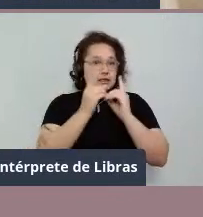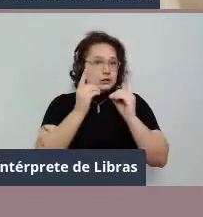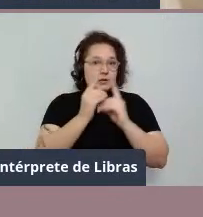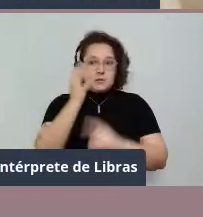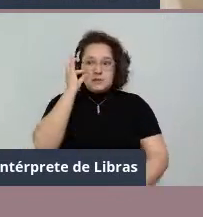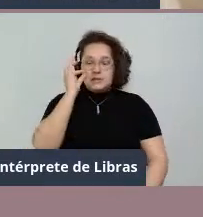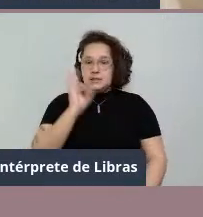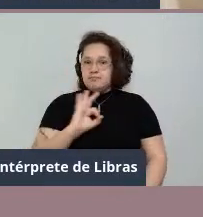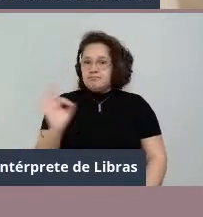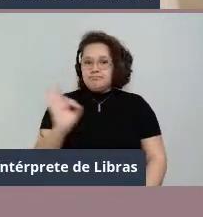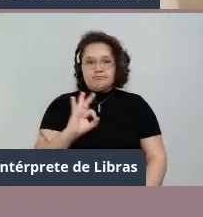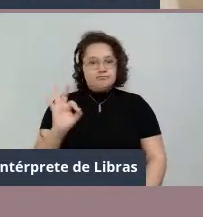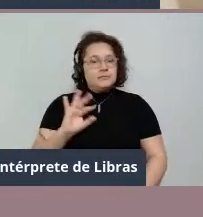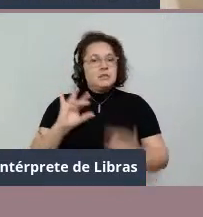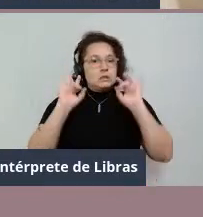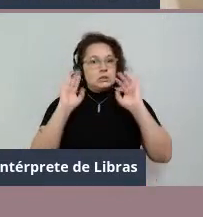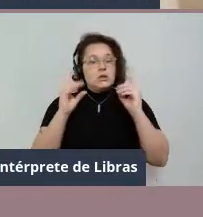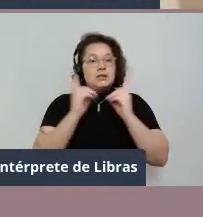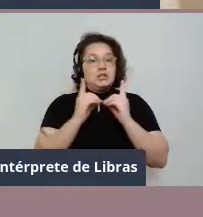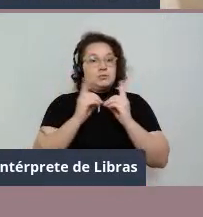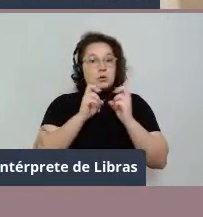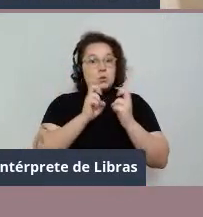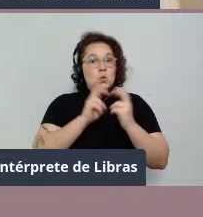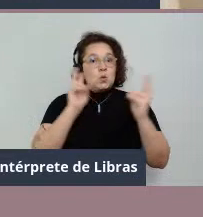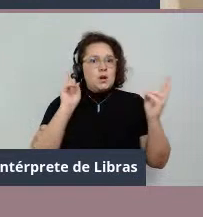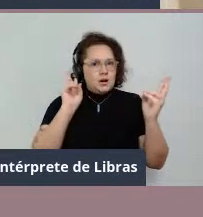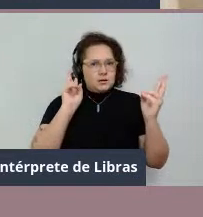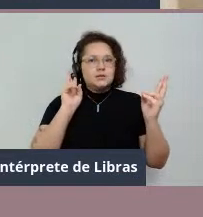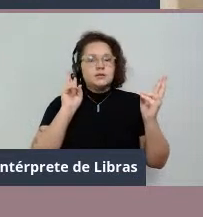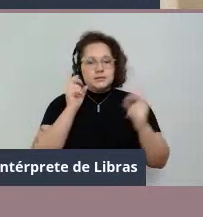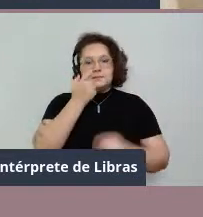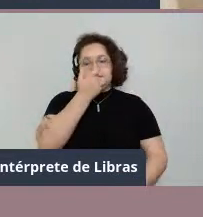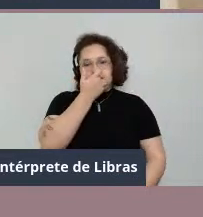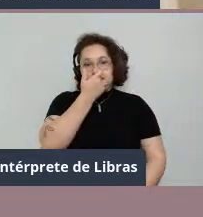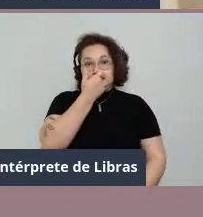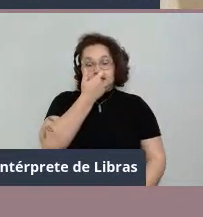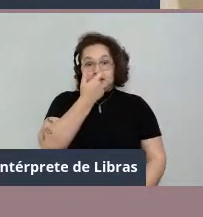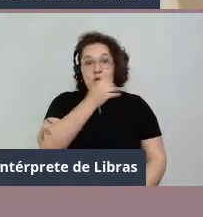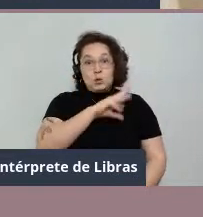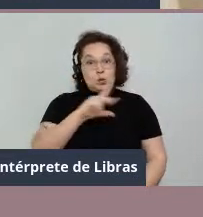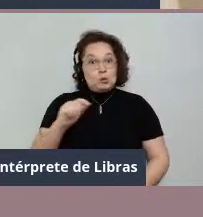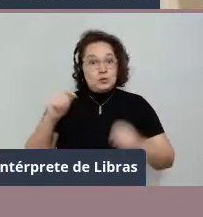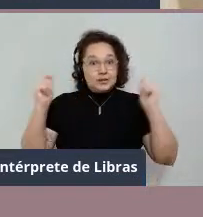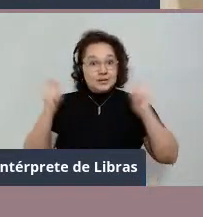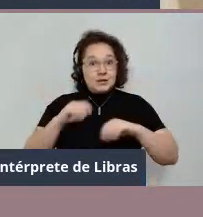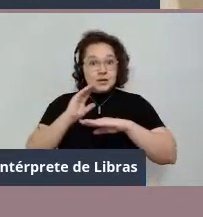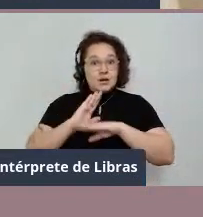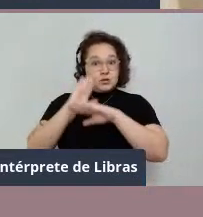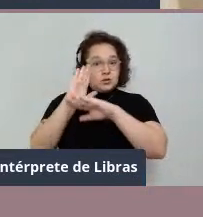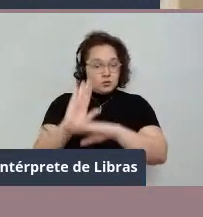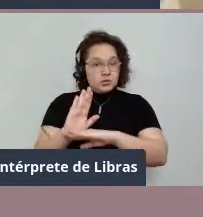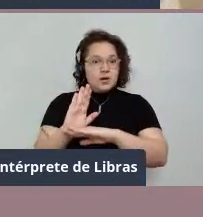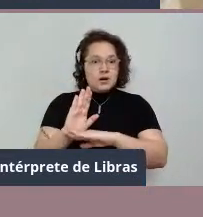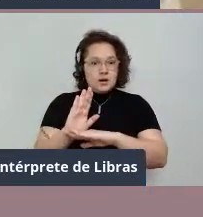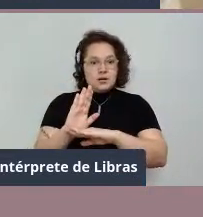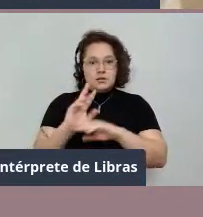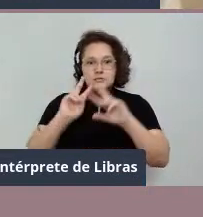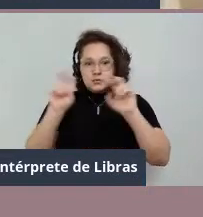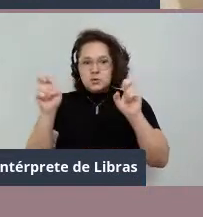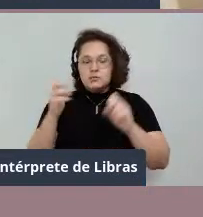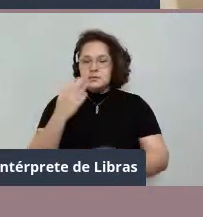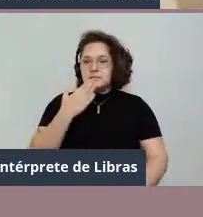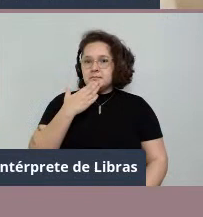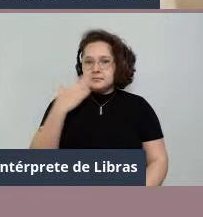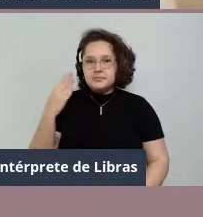ainda, mas estamos fazendo atendimento online. Então, tudo que a gente puder ajudar em termos de solicitação